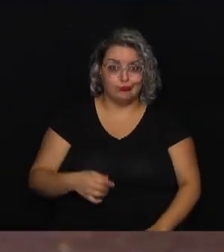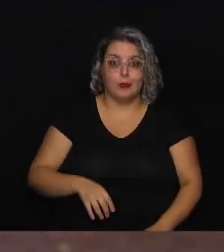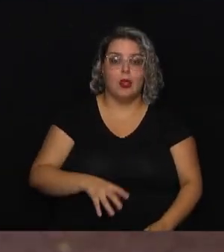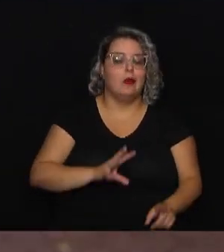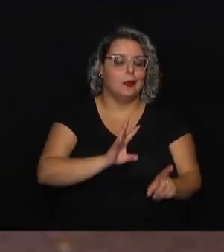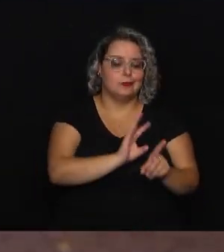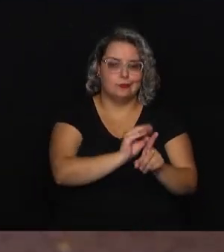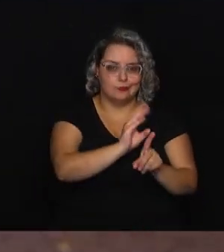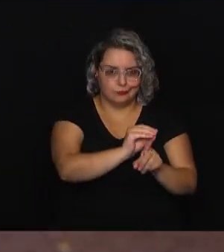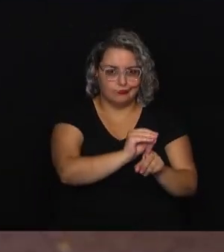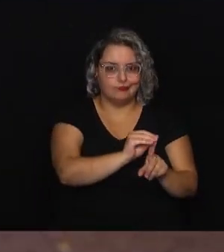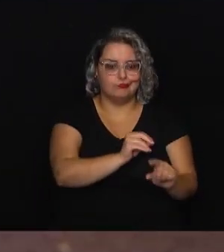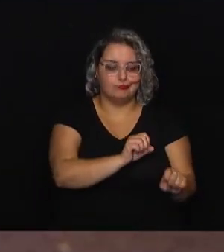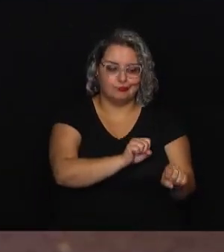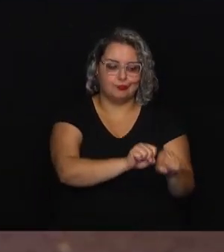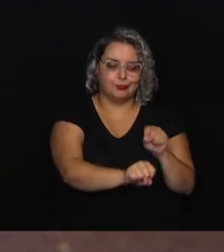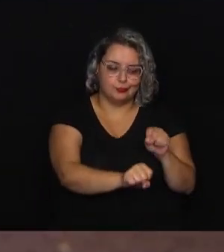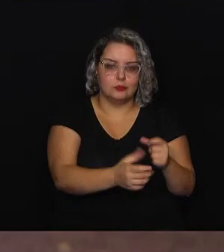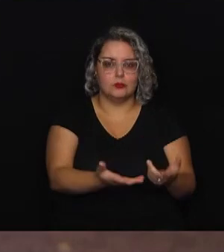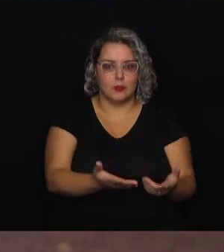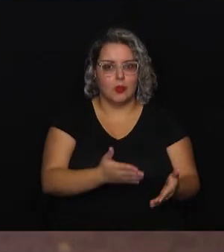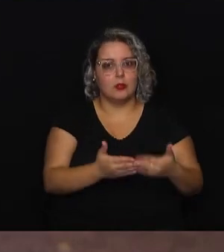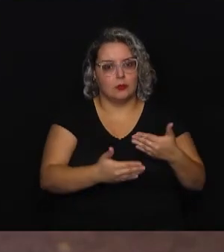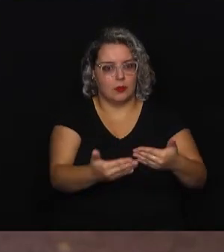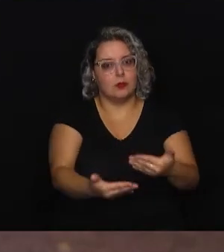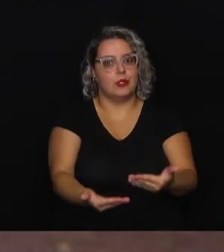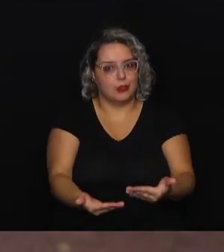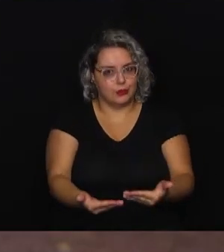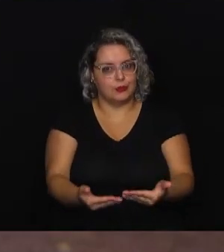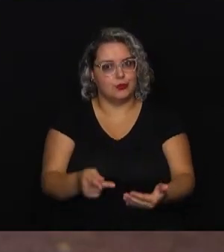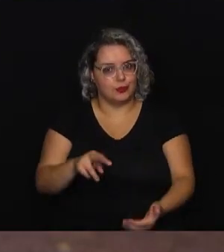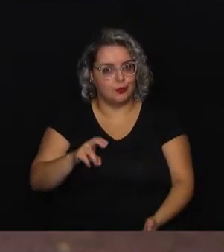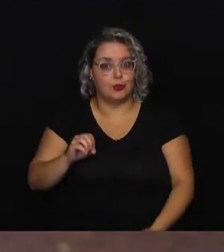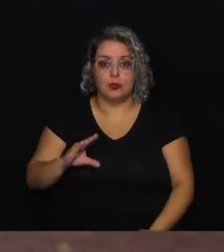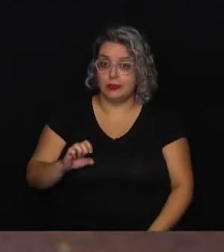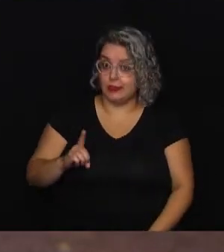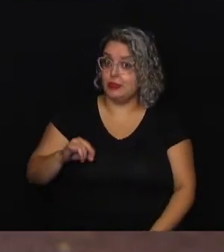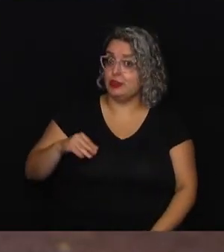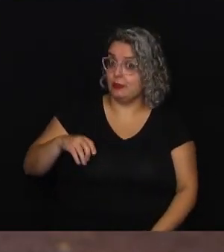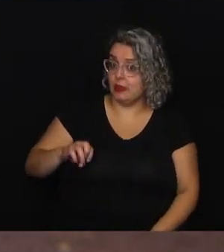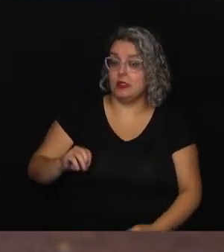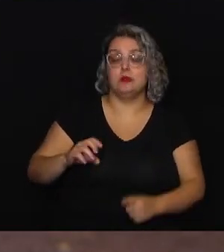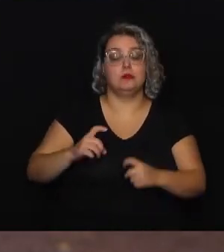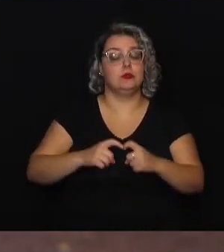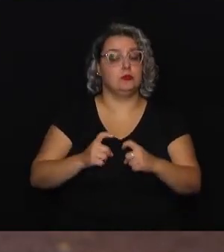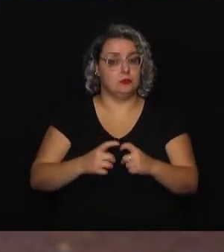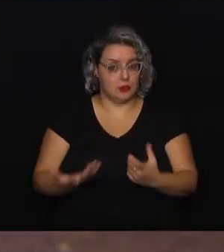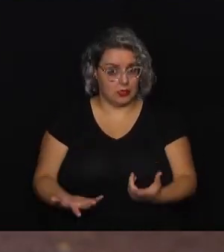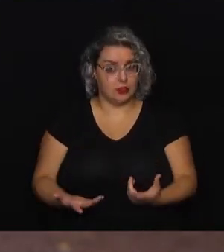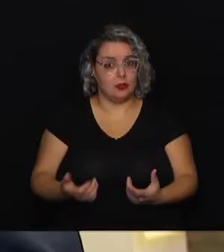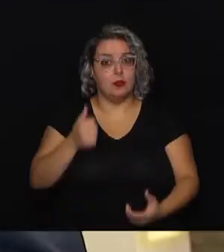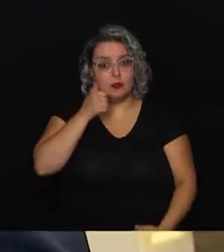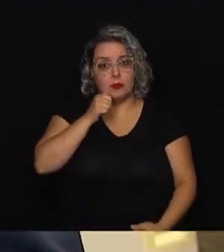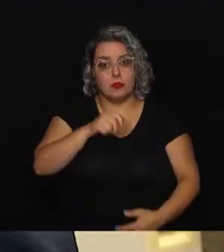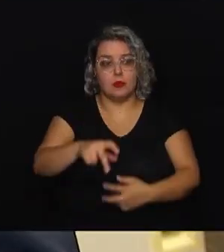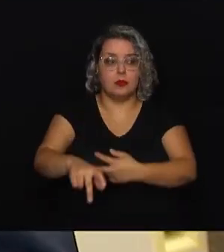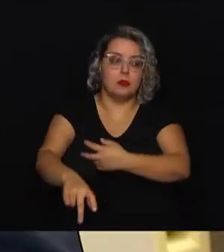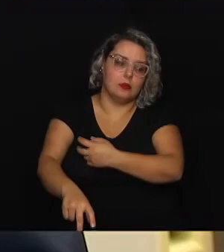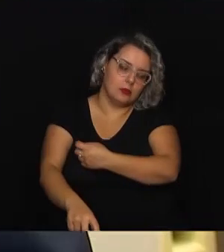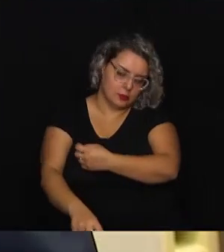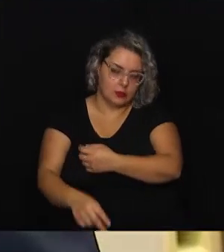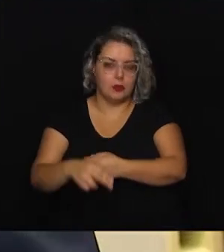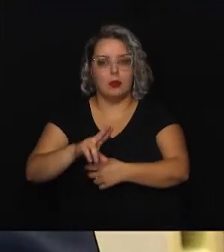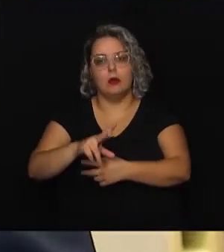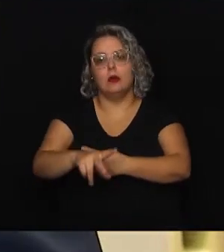assediaram pacientes durante os procedimentos, aproveitando que mulheres estavam anestesiadas e sedadas. Os